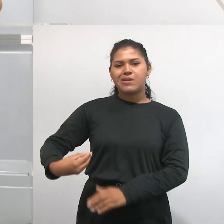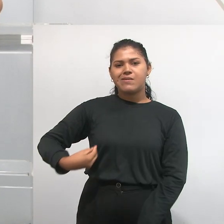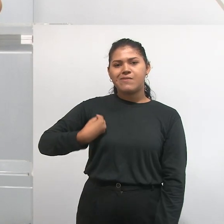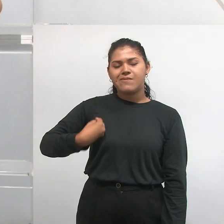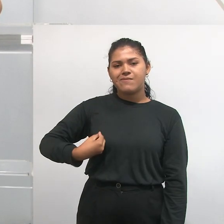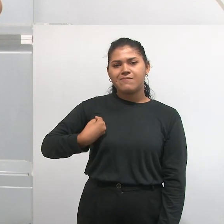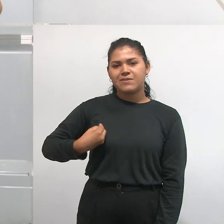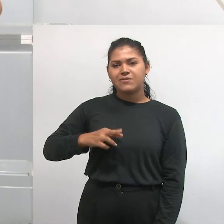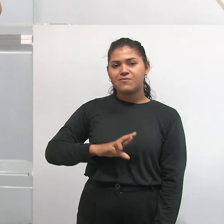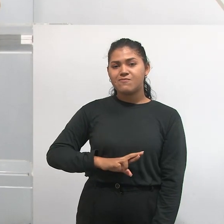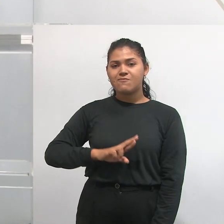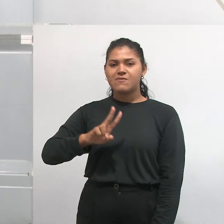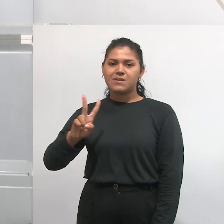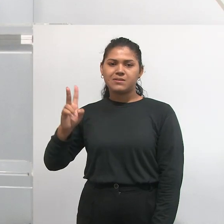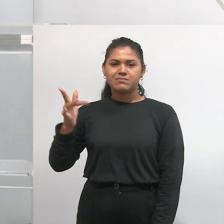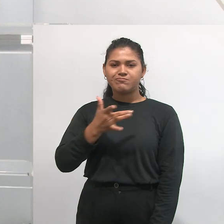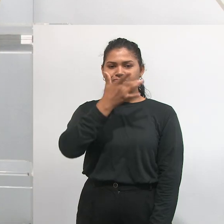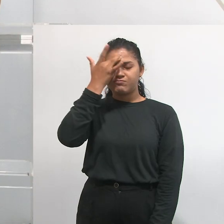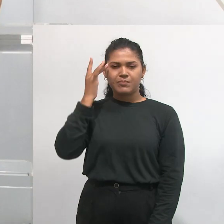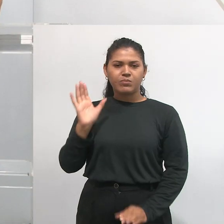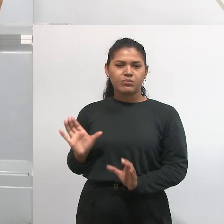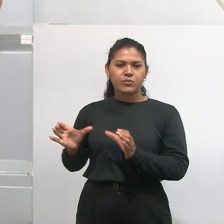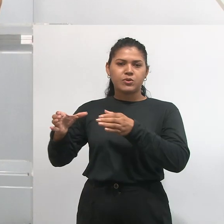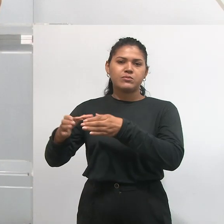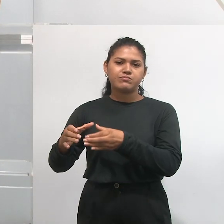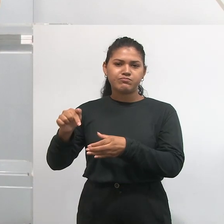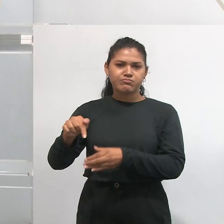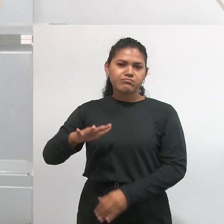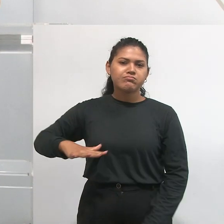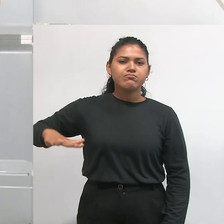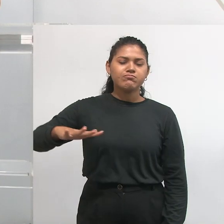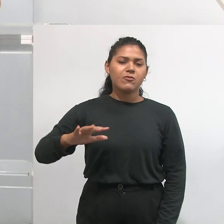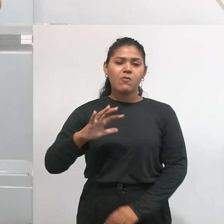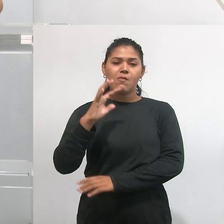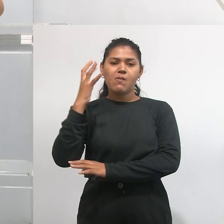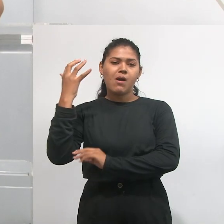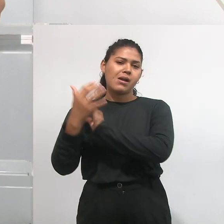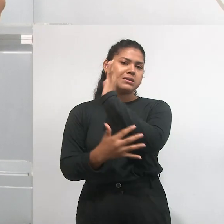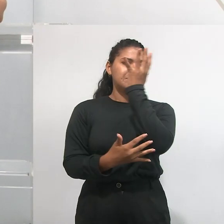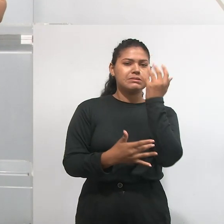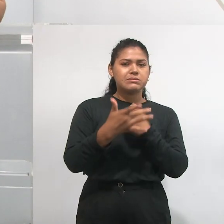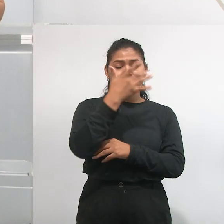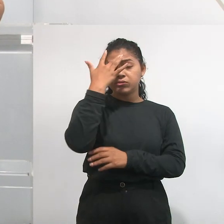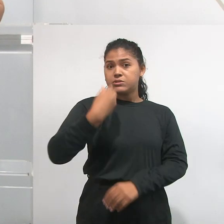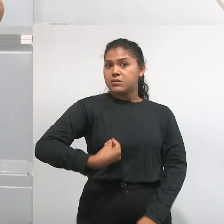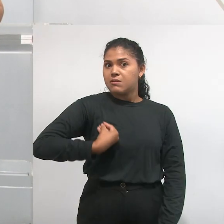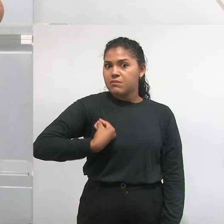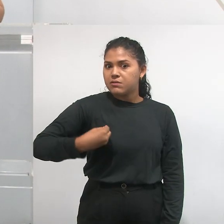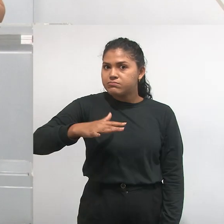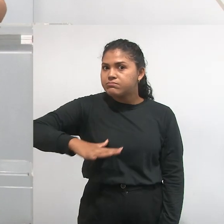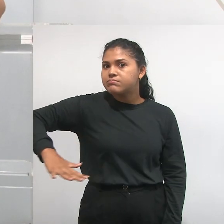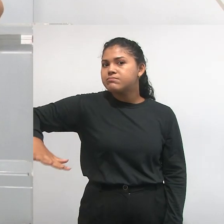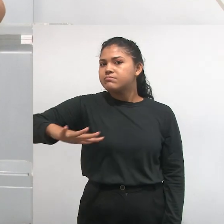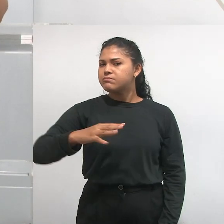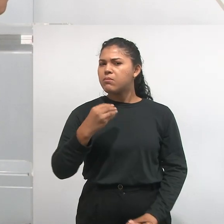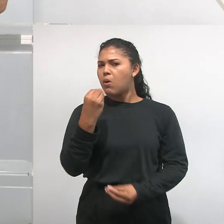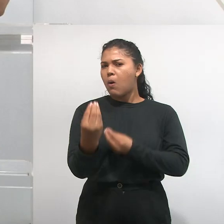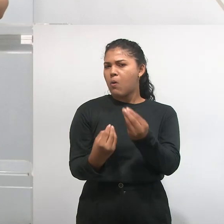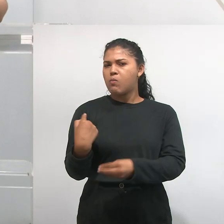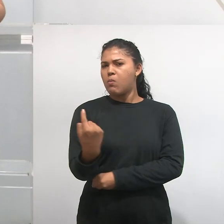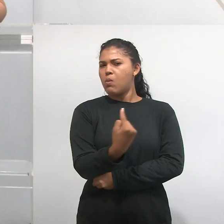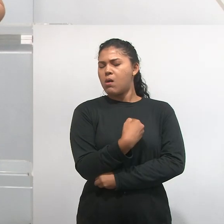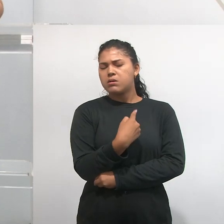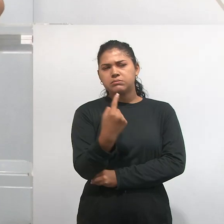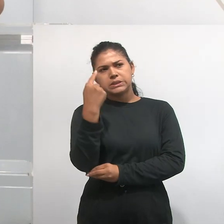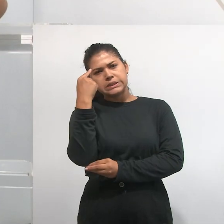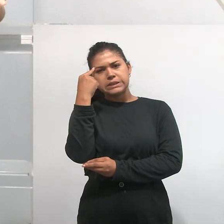essa história, né, que é a história da comunidade da floresta, das pessoas que moram na floresta, como que nós